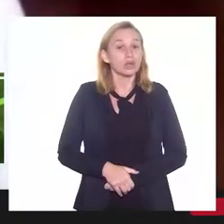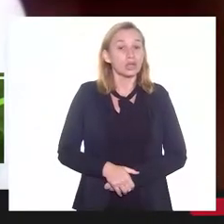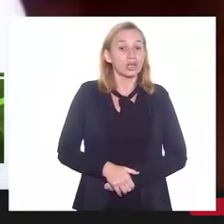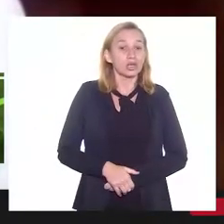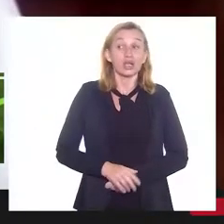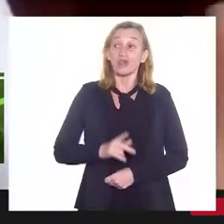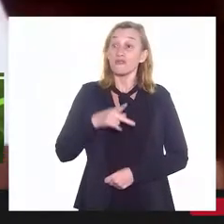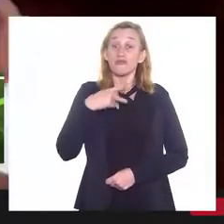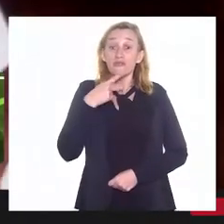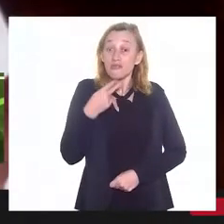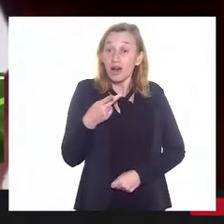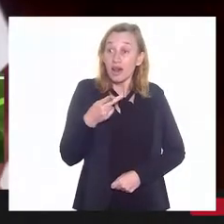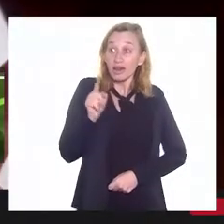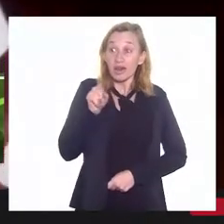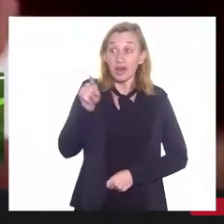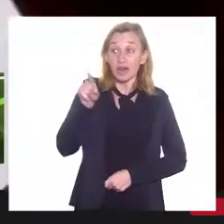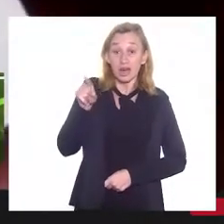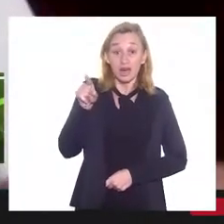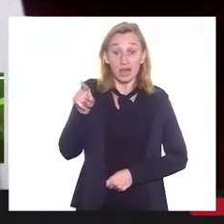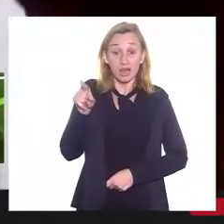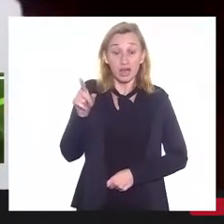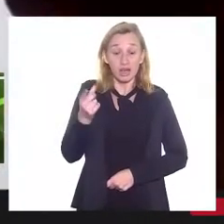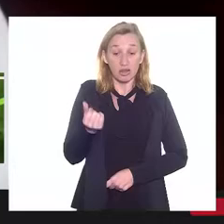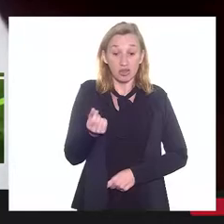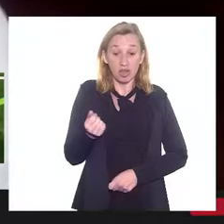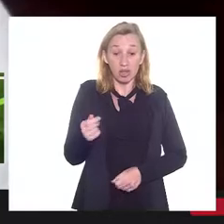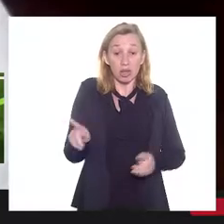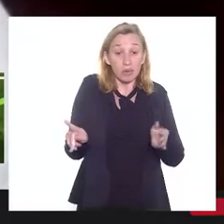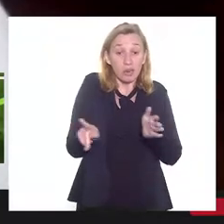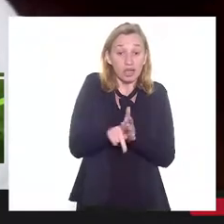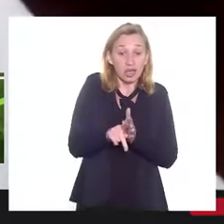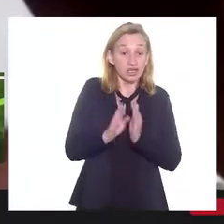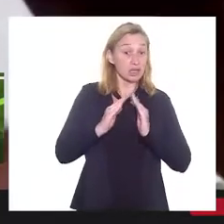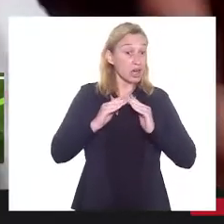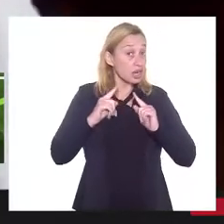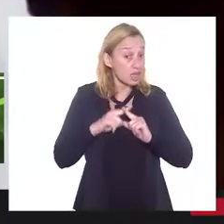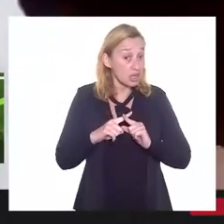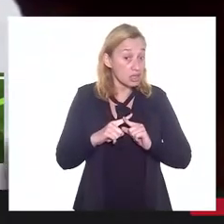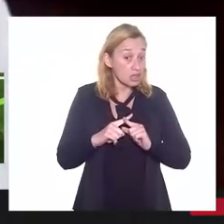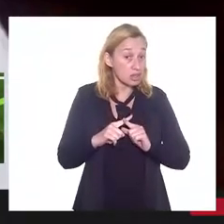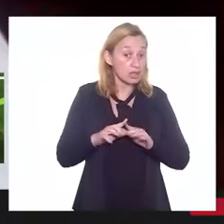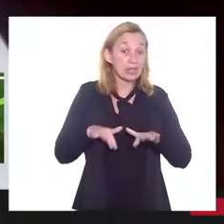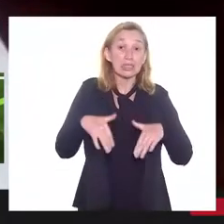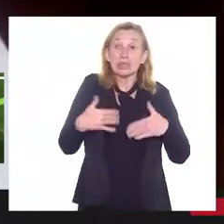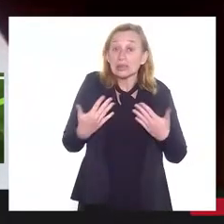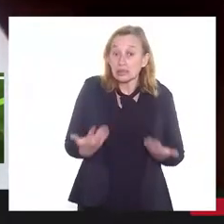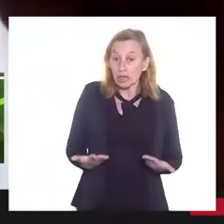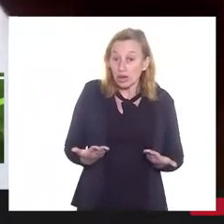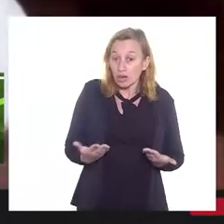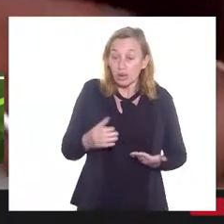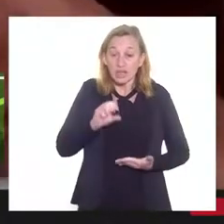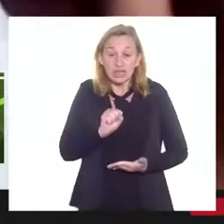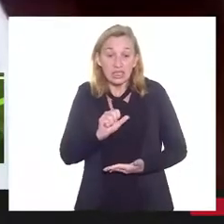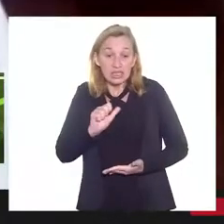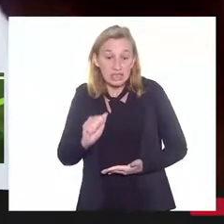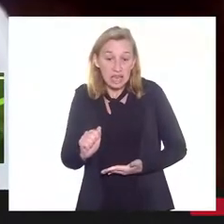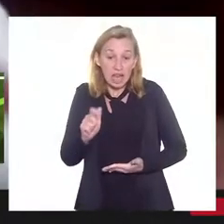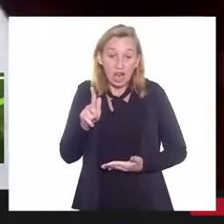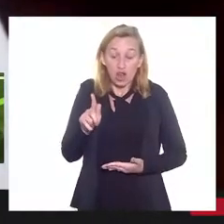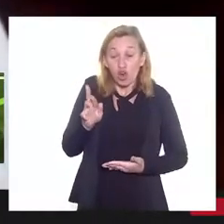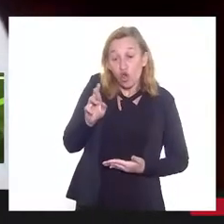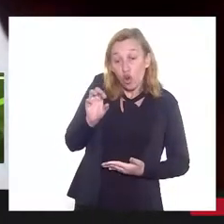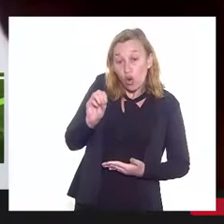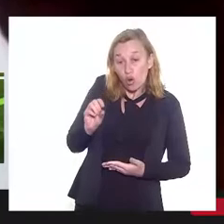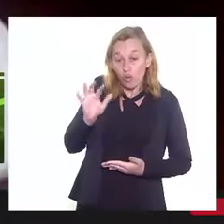ele declara que aquilo é da igreja portanto é sacro Ofício isso